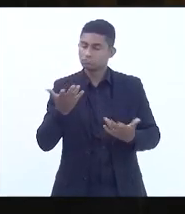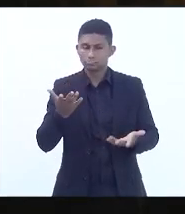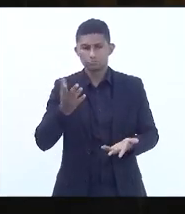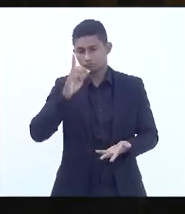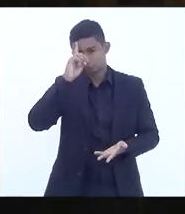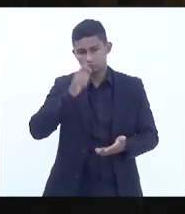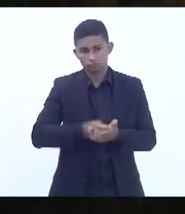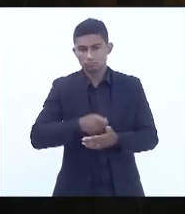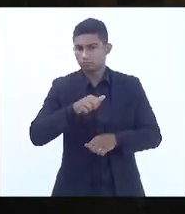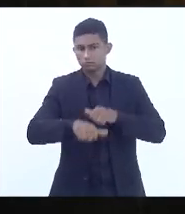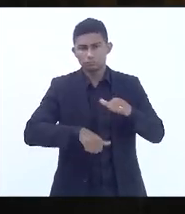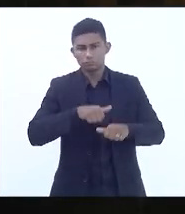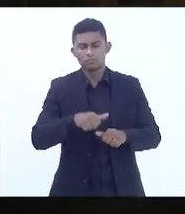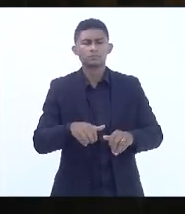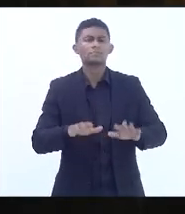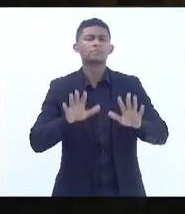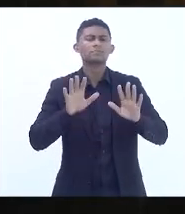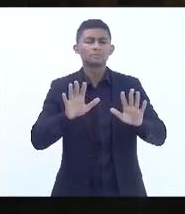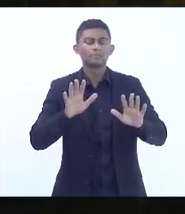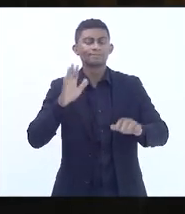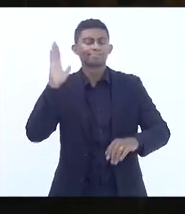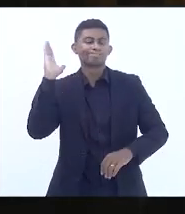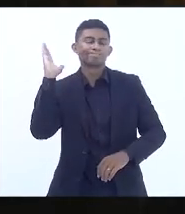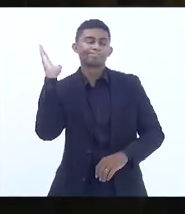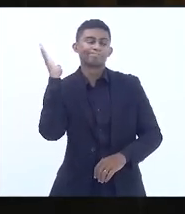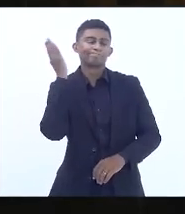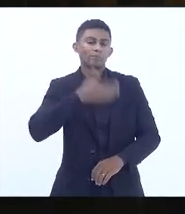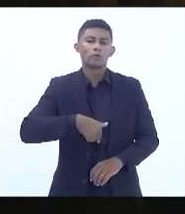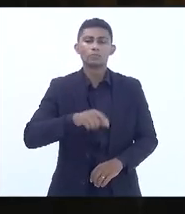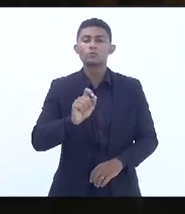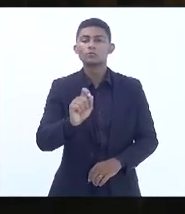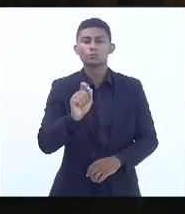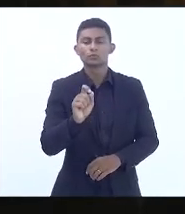até a censura prévia